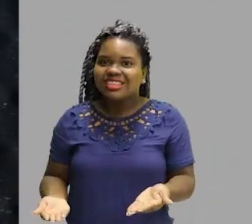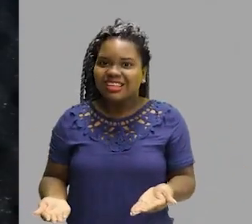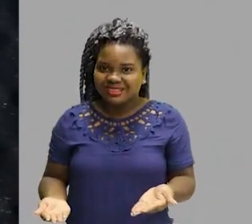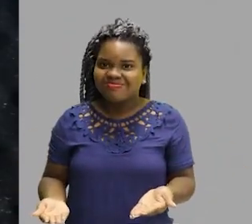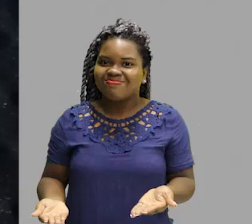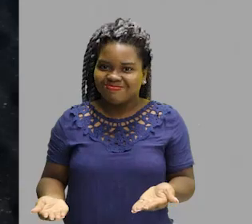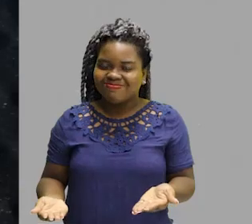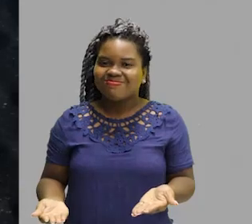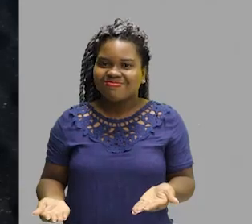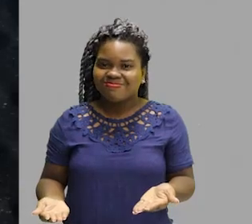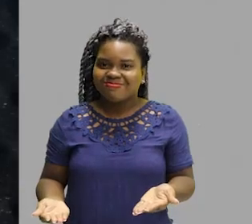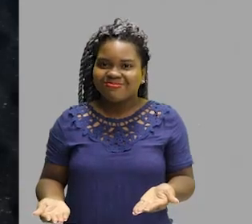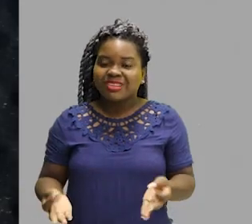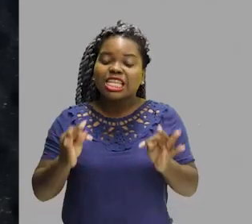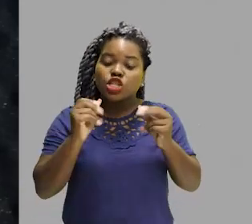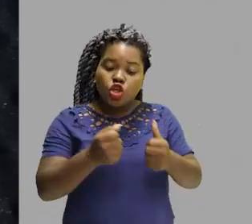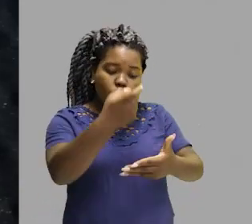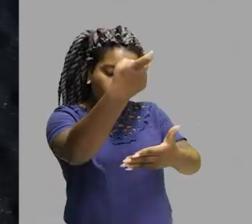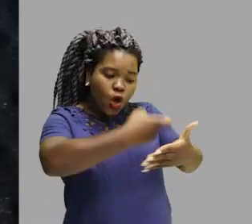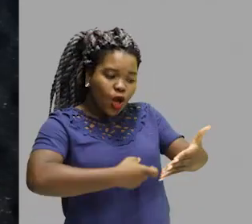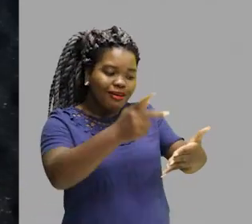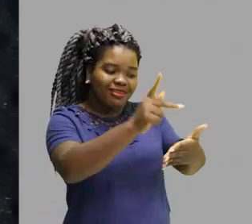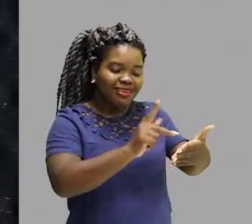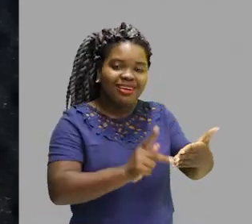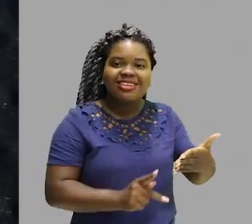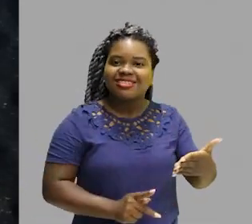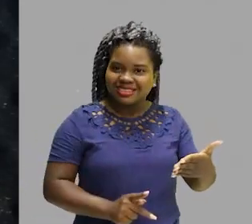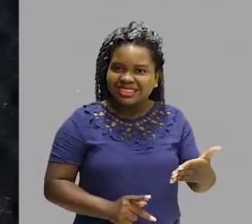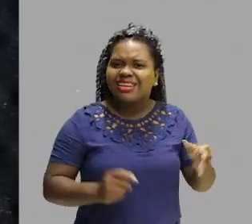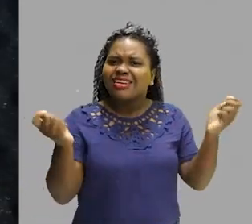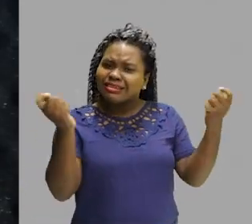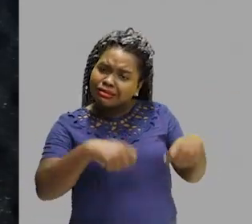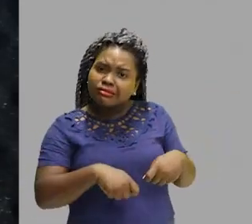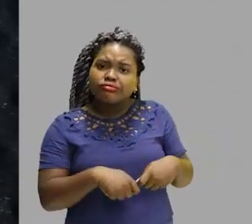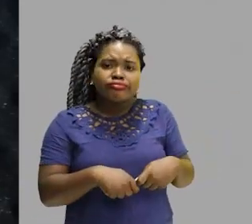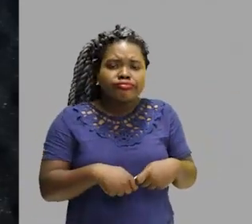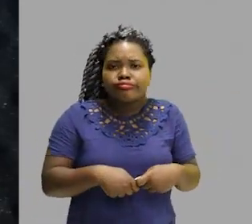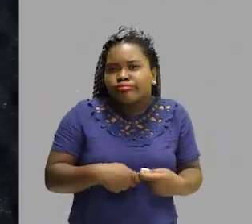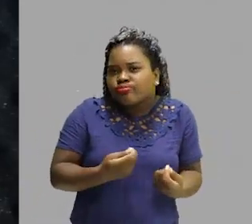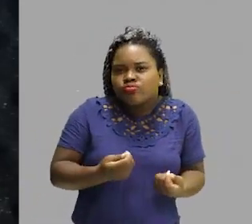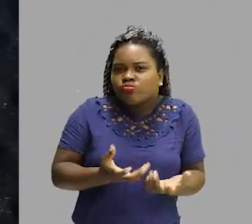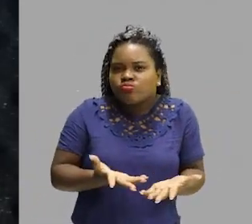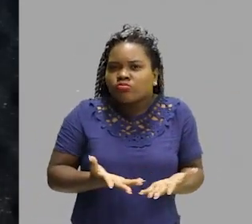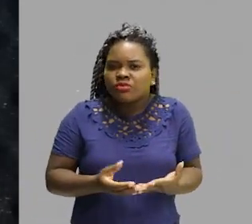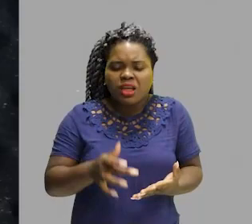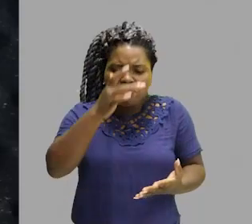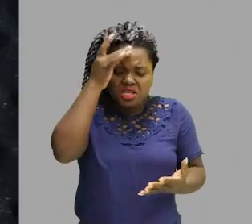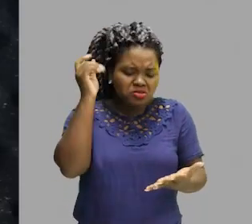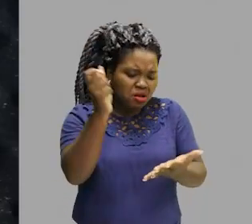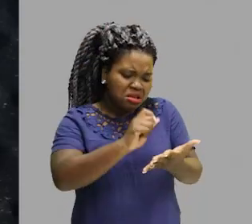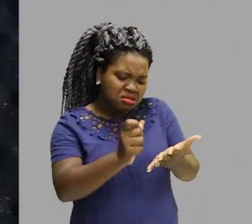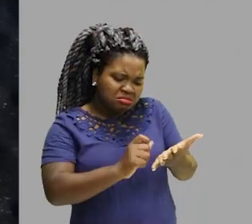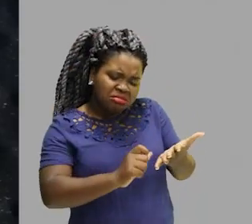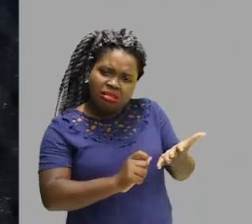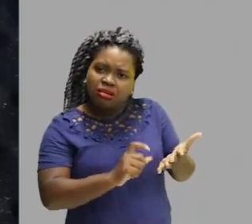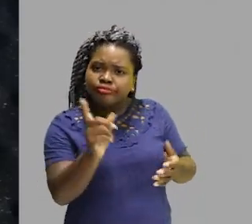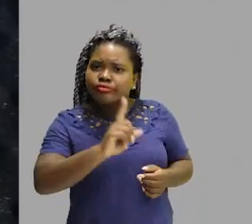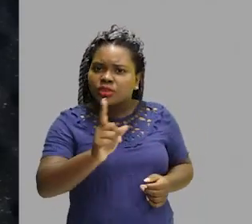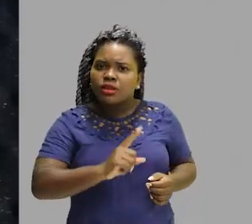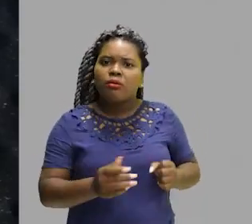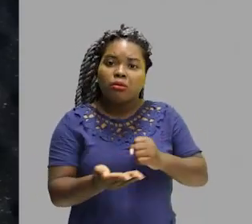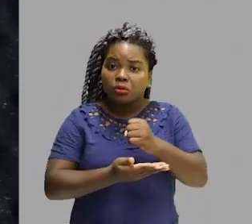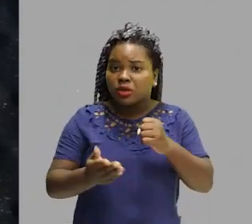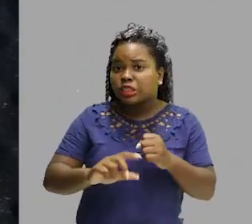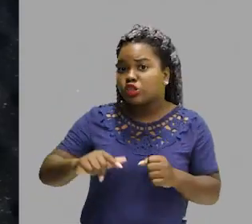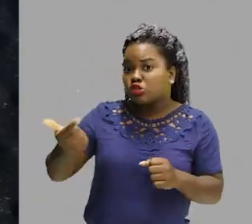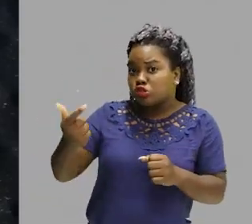em todo texto poético, que pode até nem ser aquela pessoa que escreveu. Ela pode se basear na história